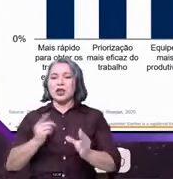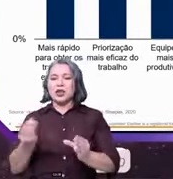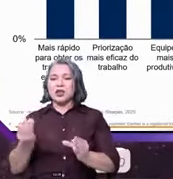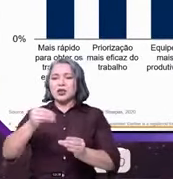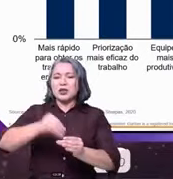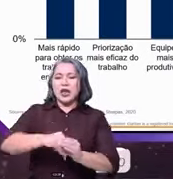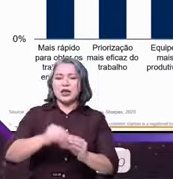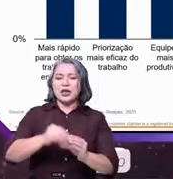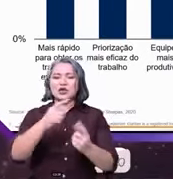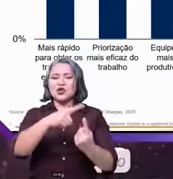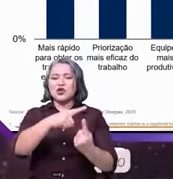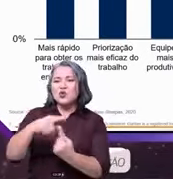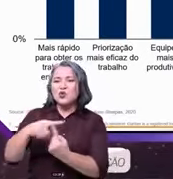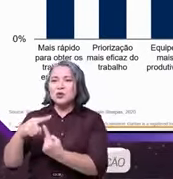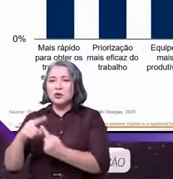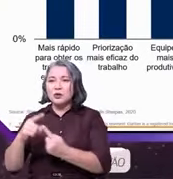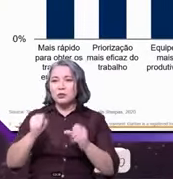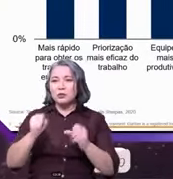de entrega de software,